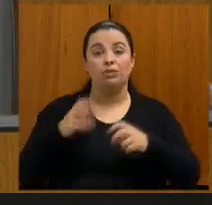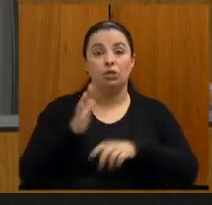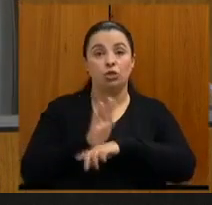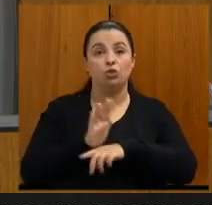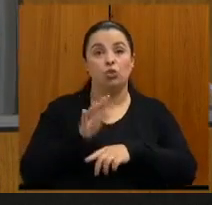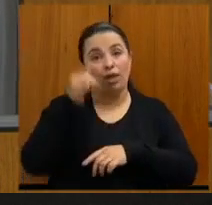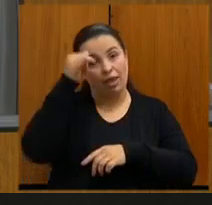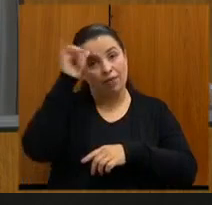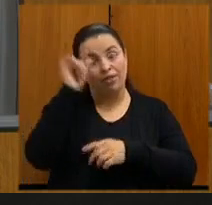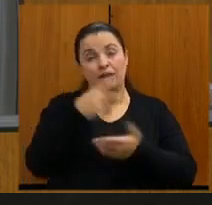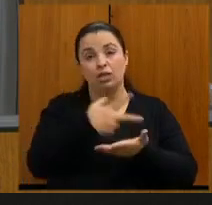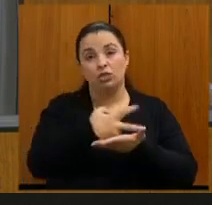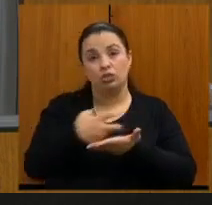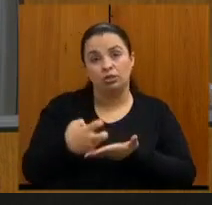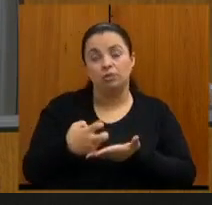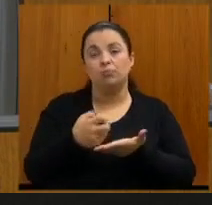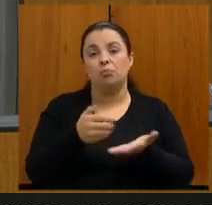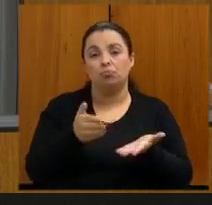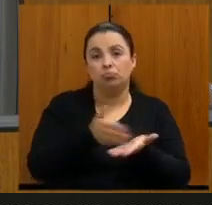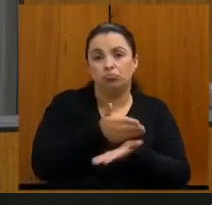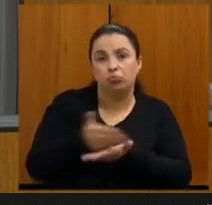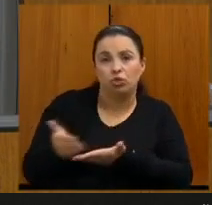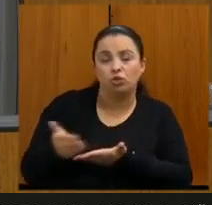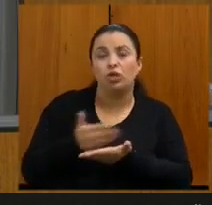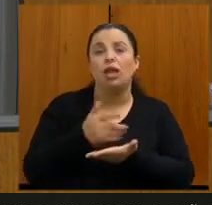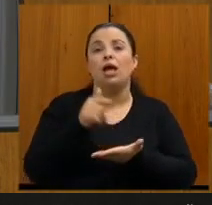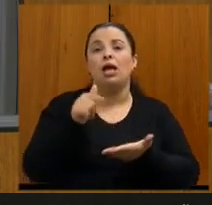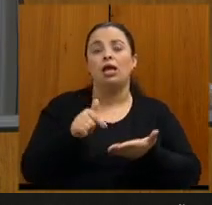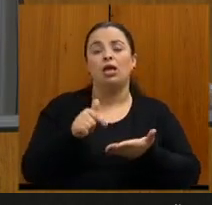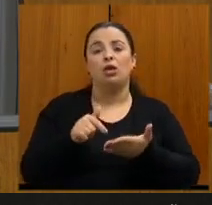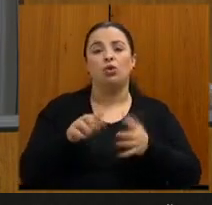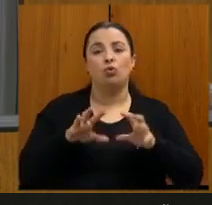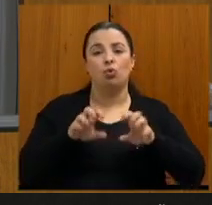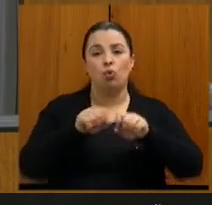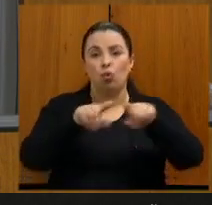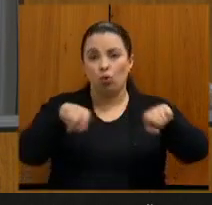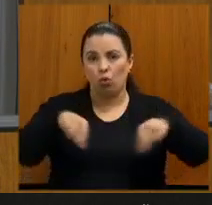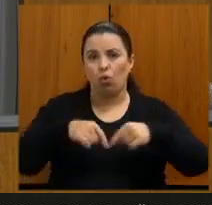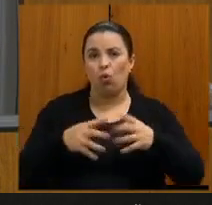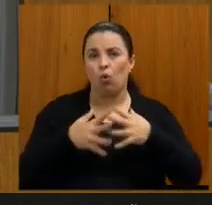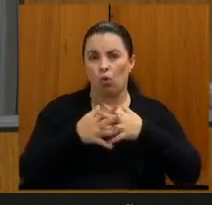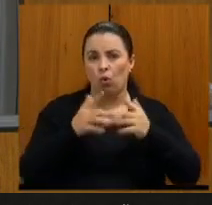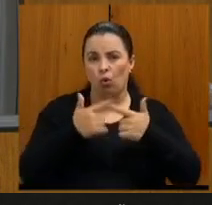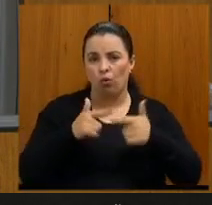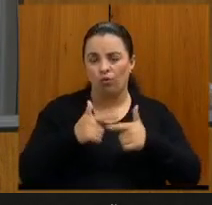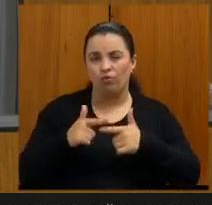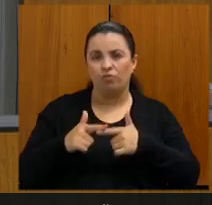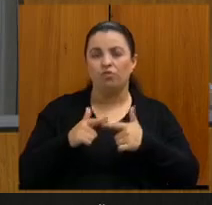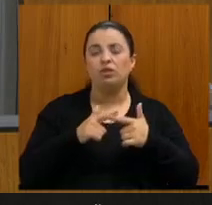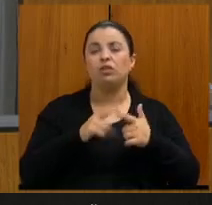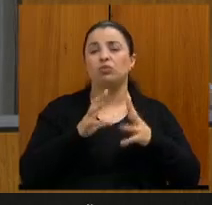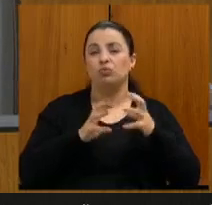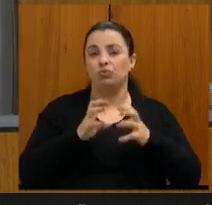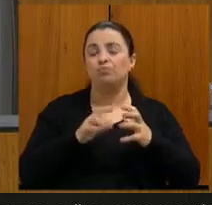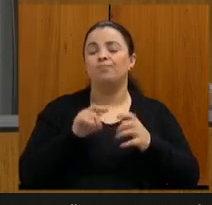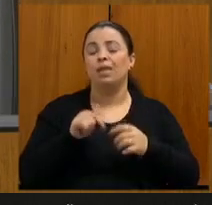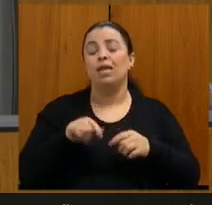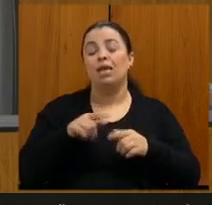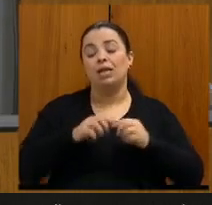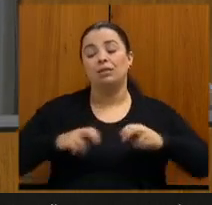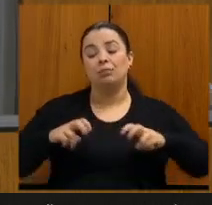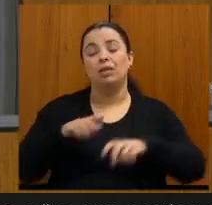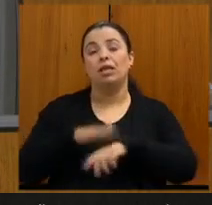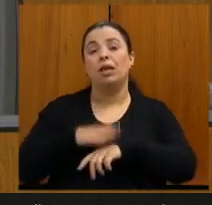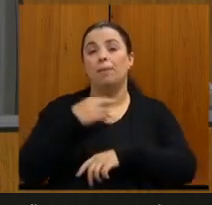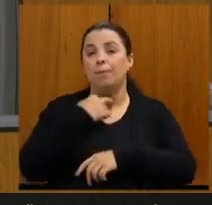vários conflitos fundiários aqui em Minas Gerais é ressaltar que essa mesa tenha força e que tem a cada vez mais voz e poder também para poder